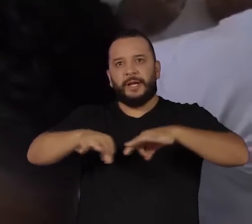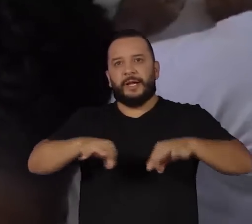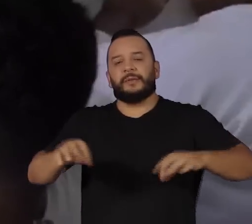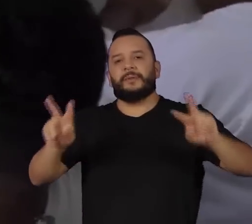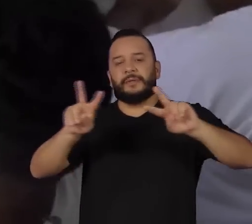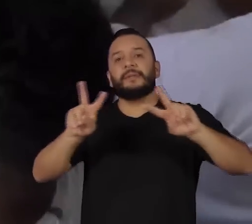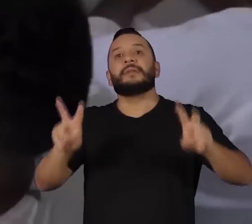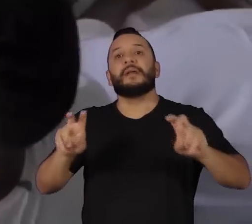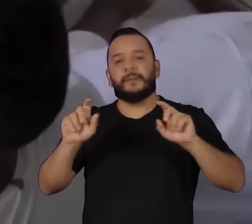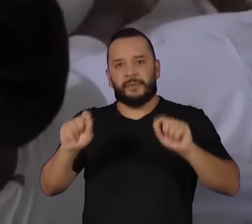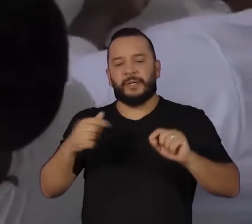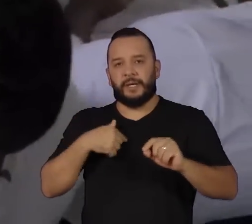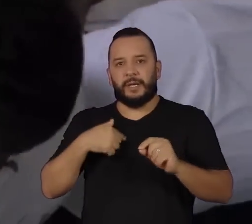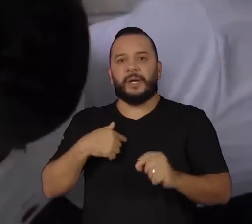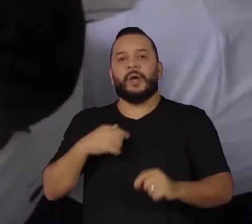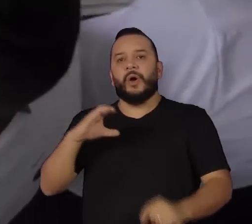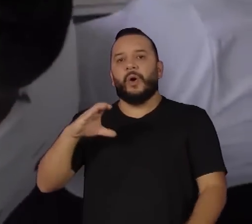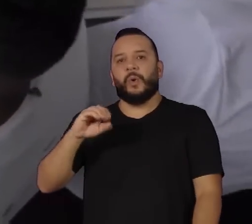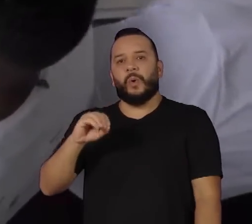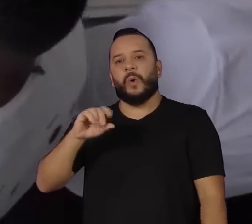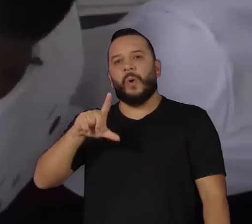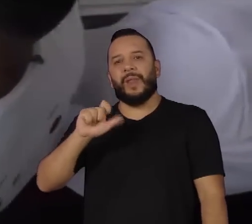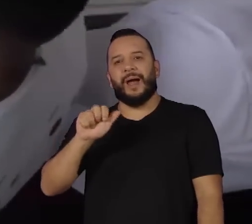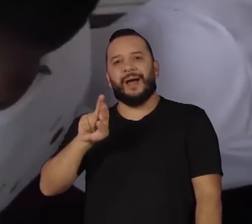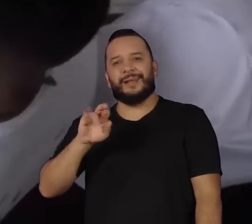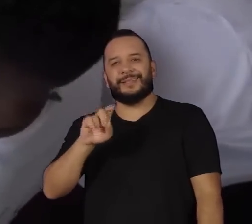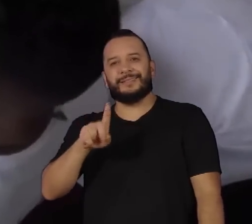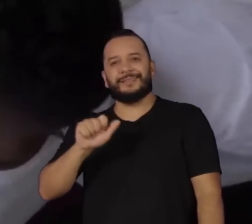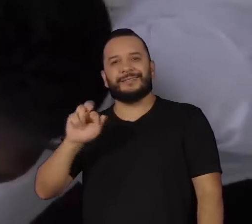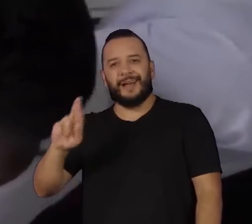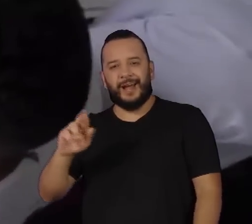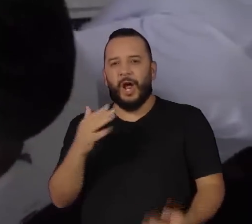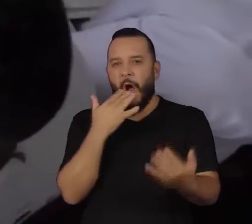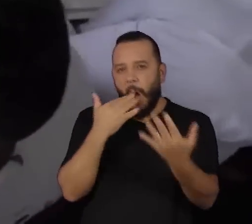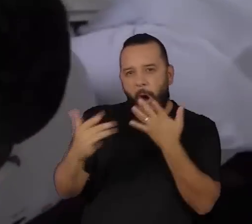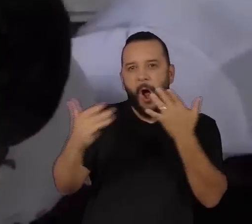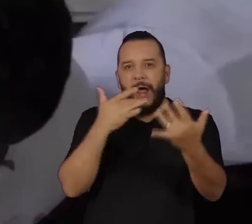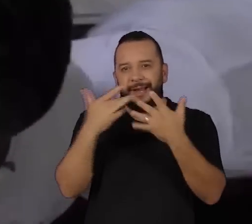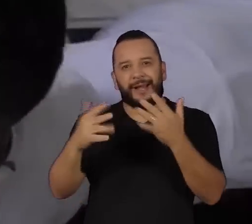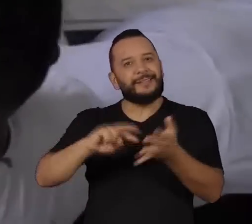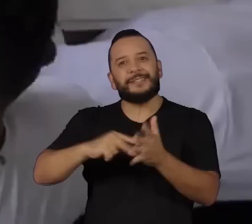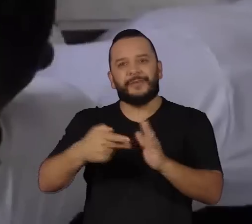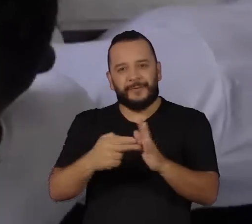que desde 2019 procura restaurar os corais.